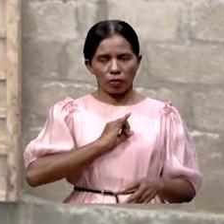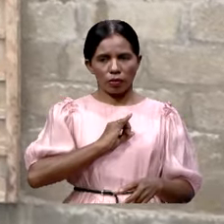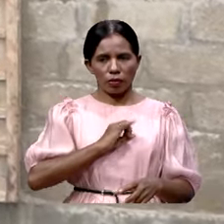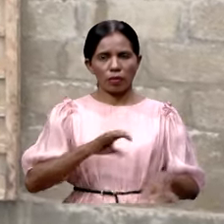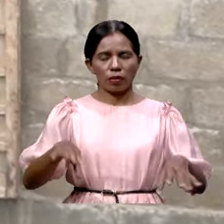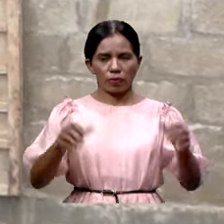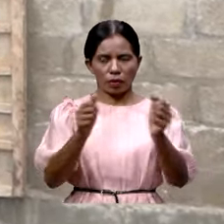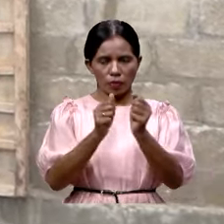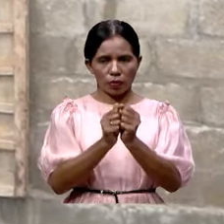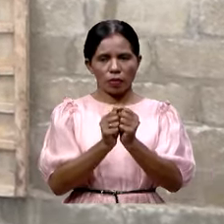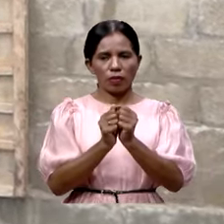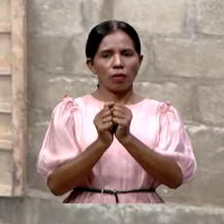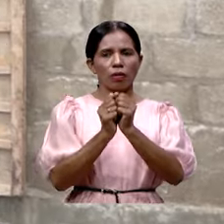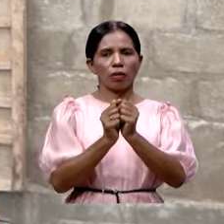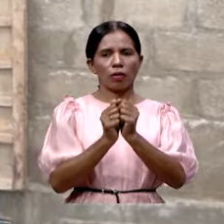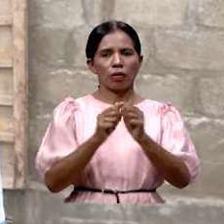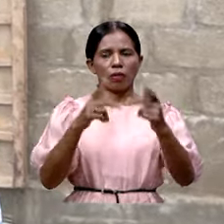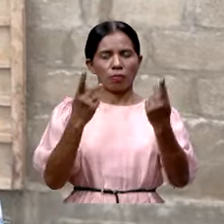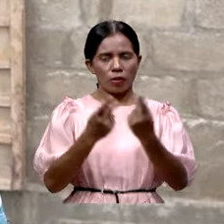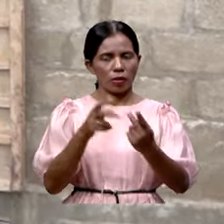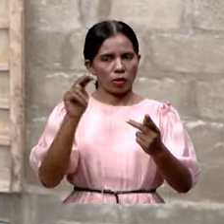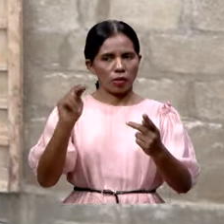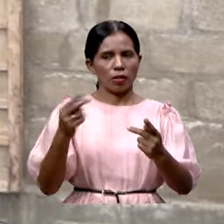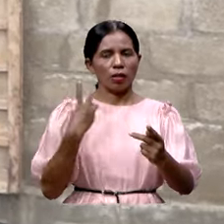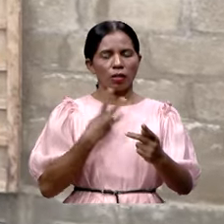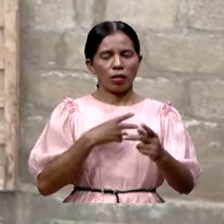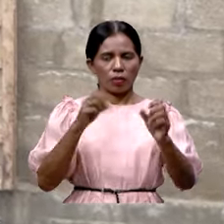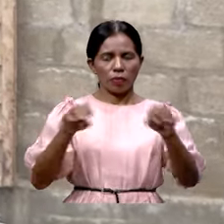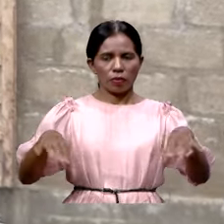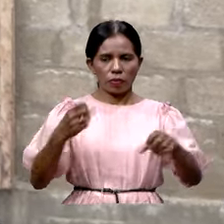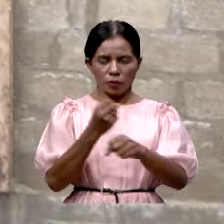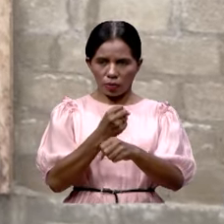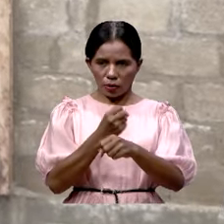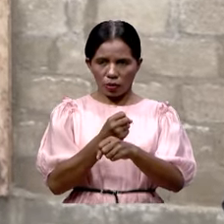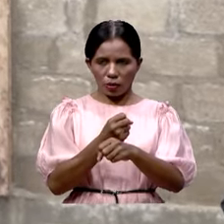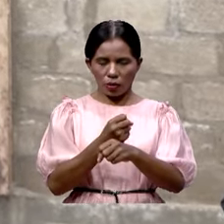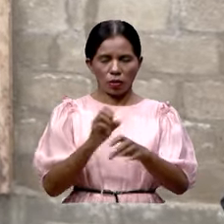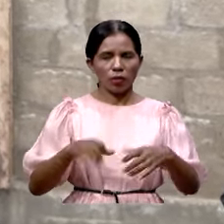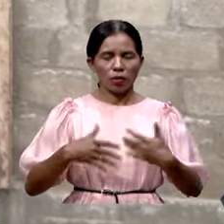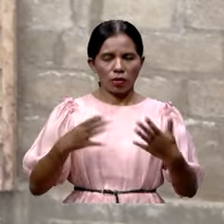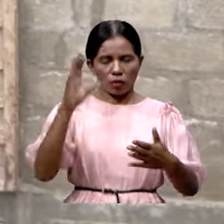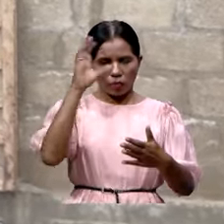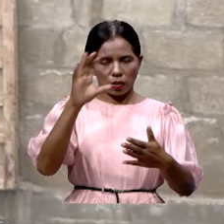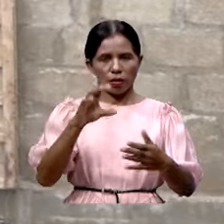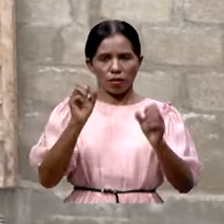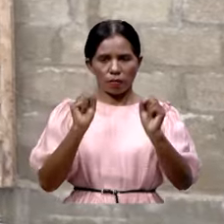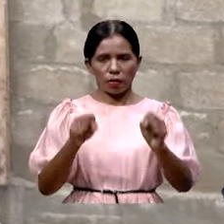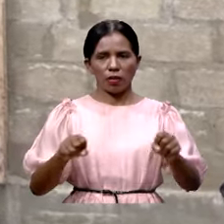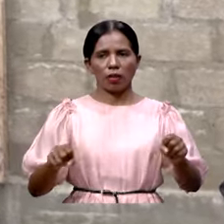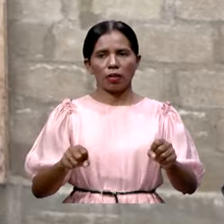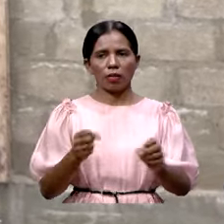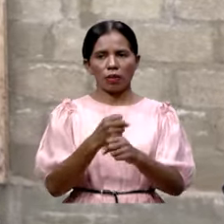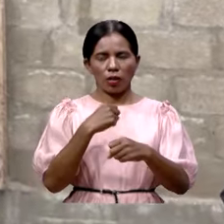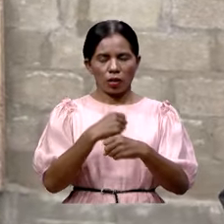correno companhia nine atu ne para mi bele esforço par bele un satu bukal terantiu par bele realiza